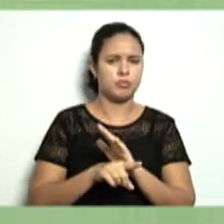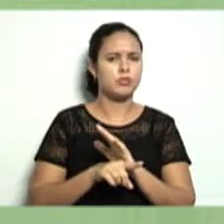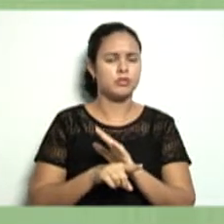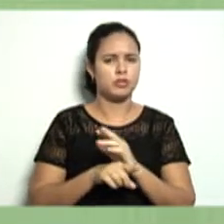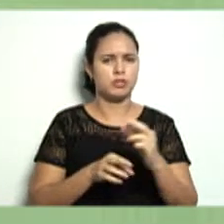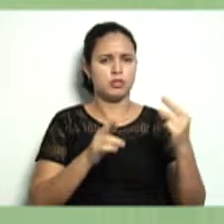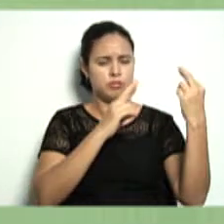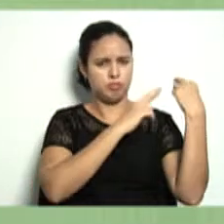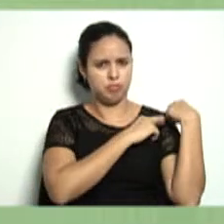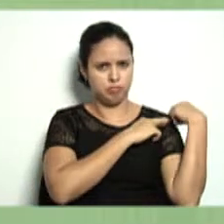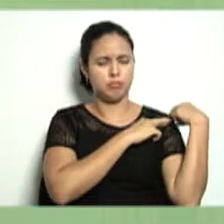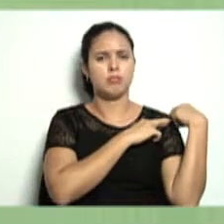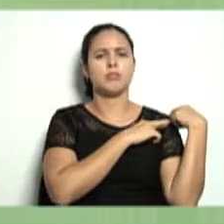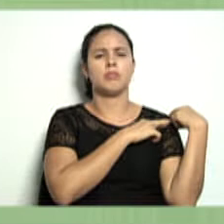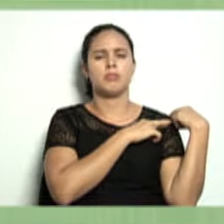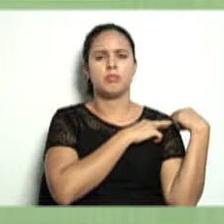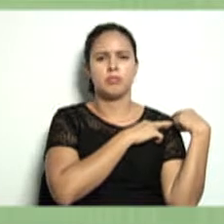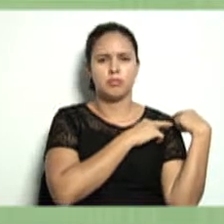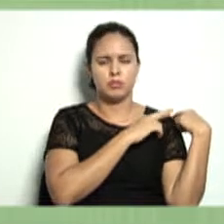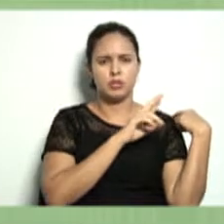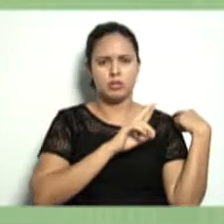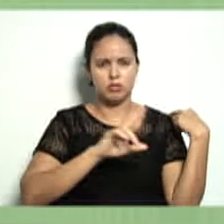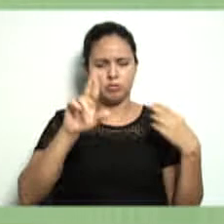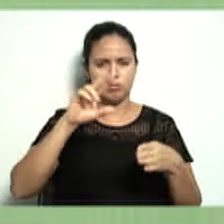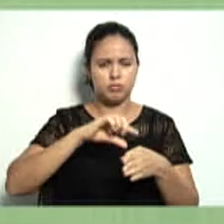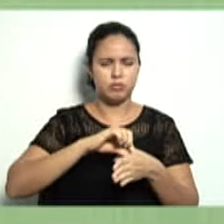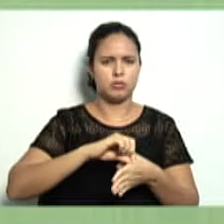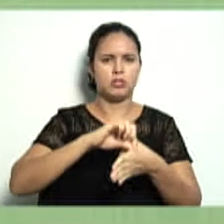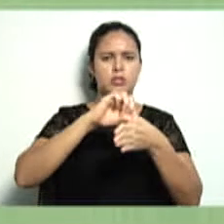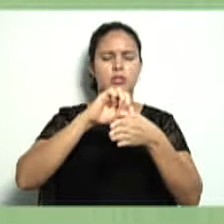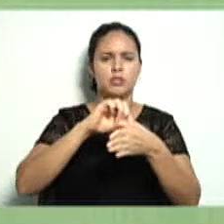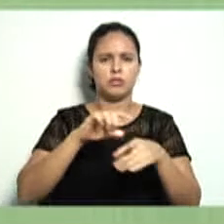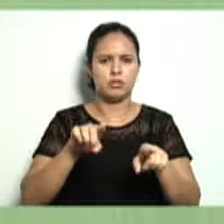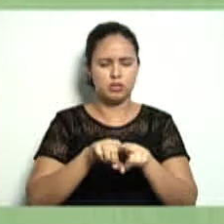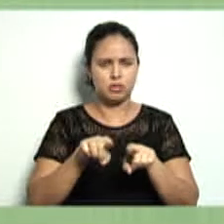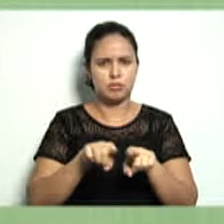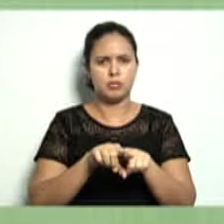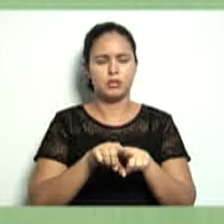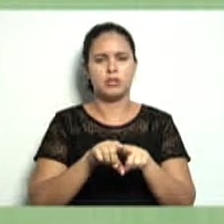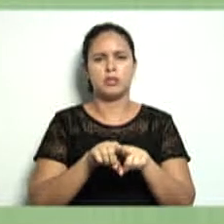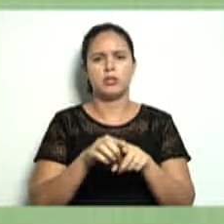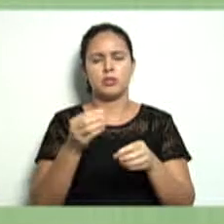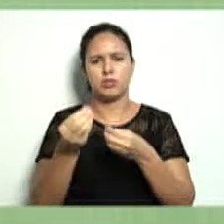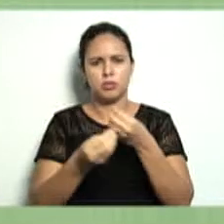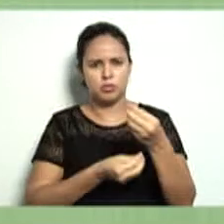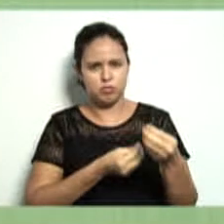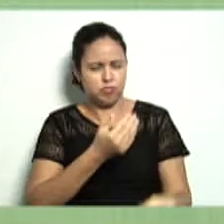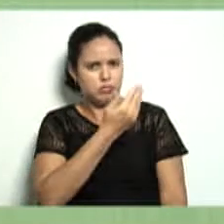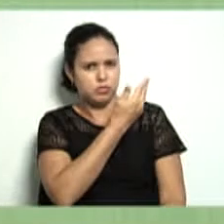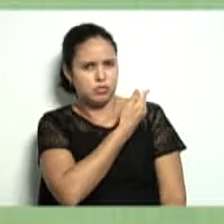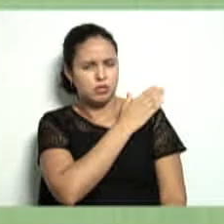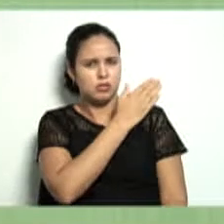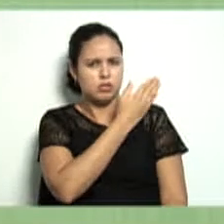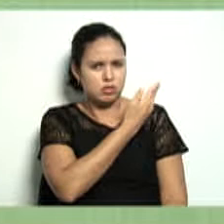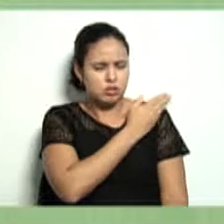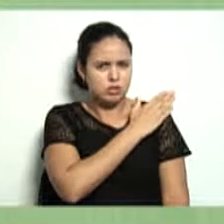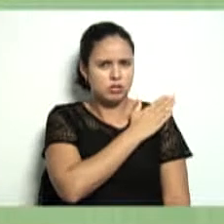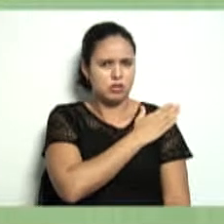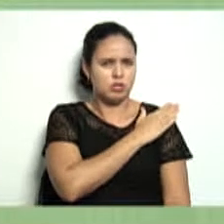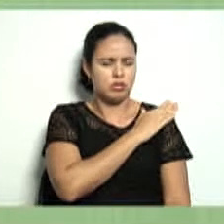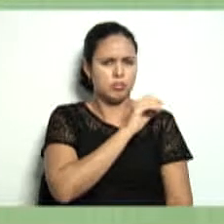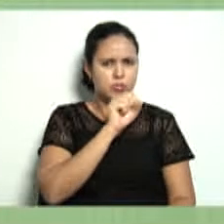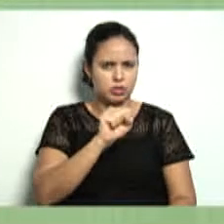alta administração, da liderança lá, os níveis de segregação entre função do Conselho